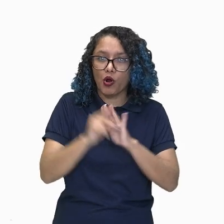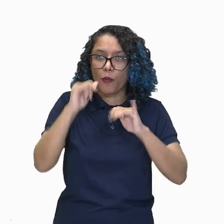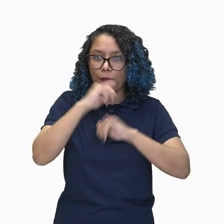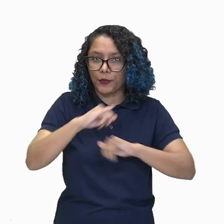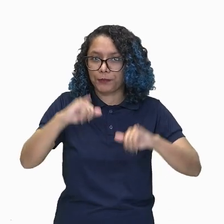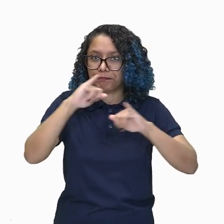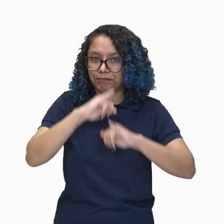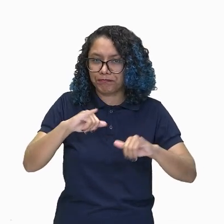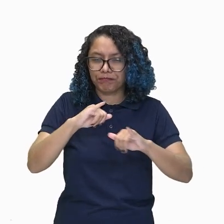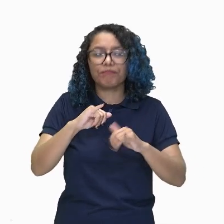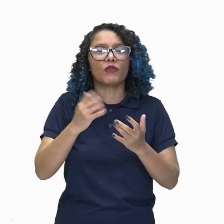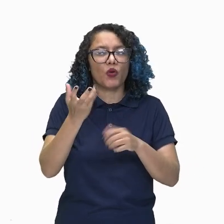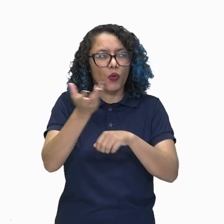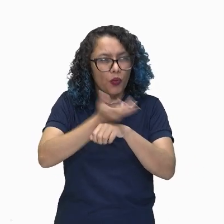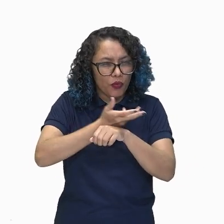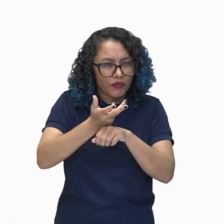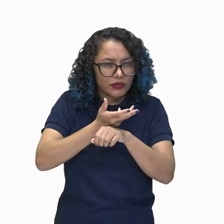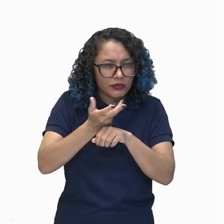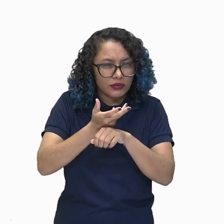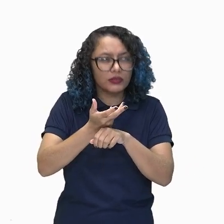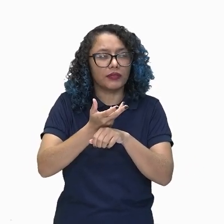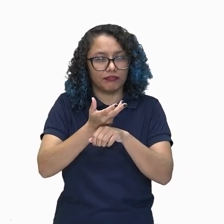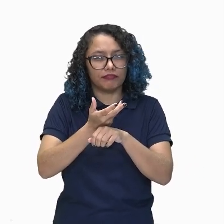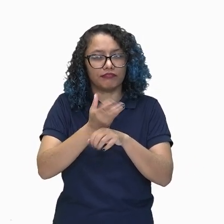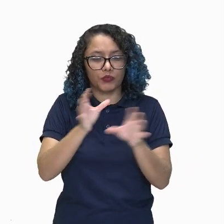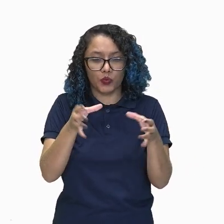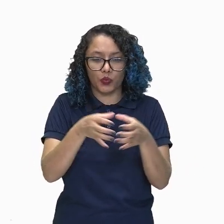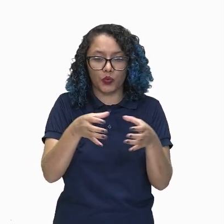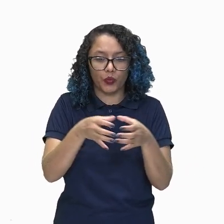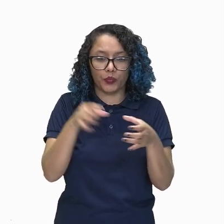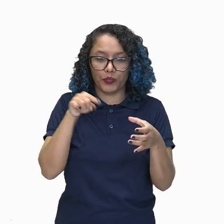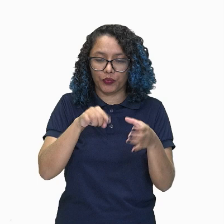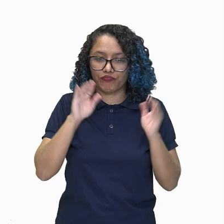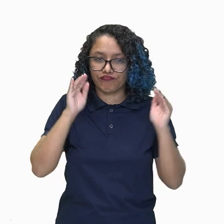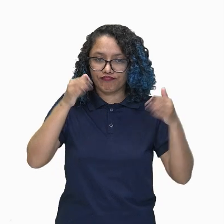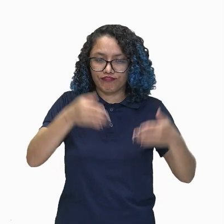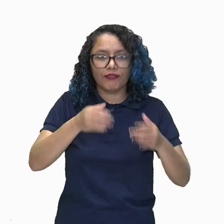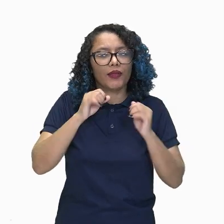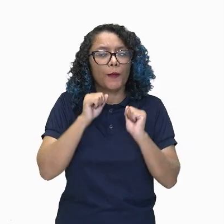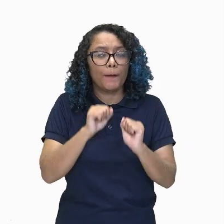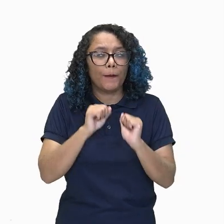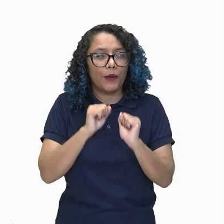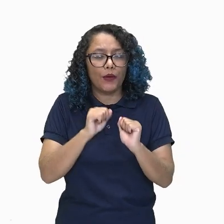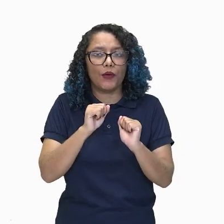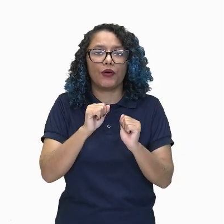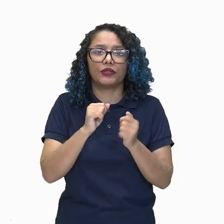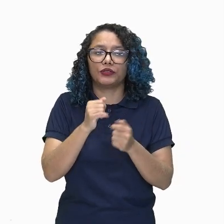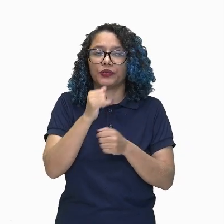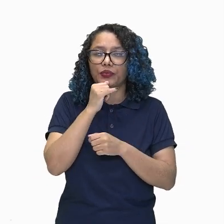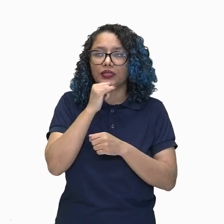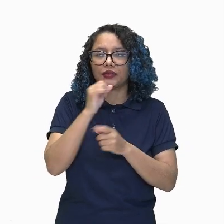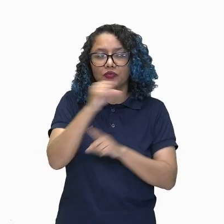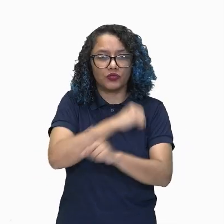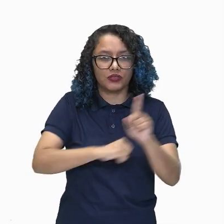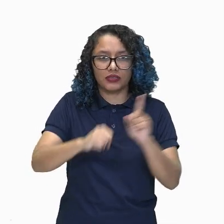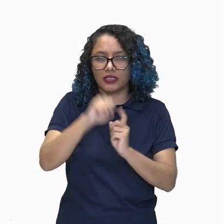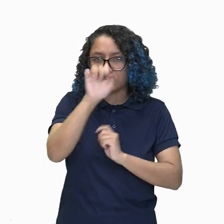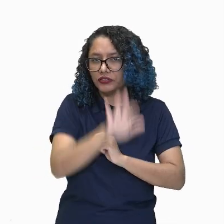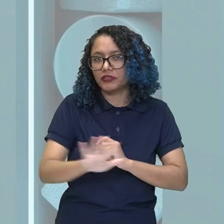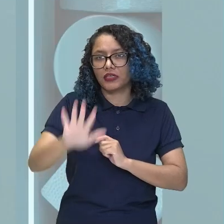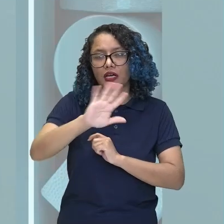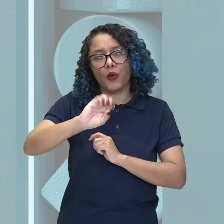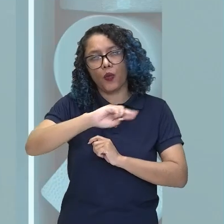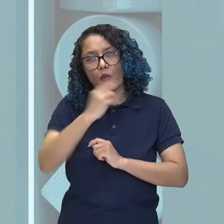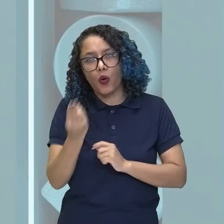de convencer o público-alvo, que podem ser a sociedade como um todo, pode ser